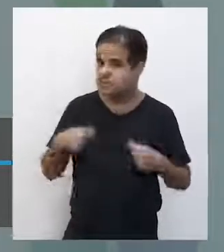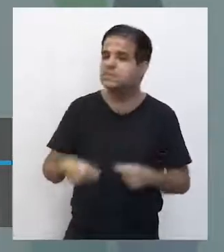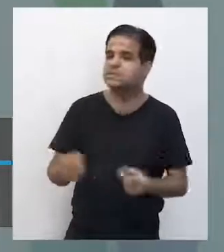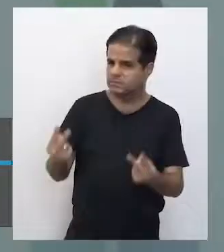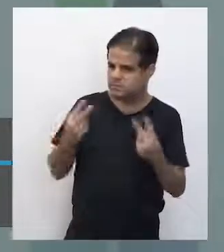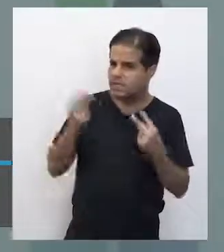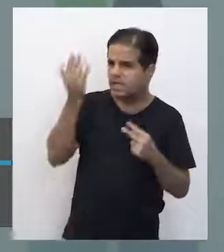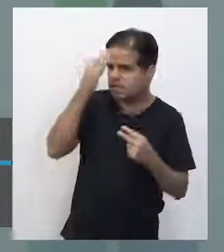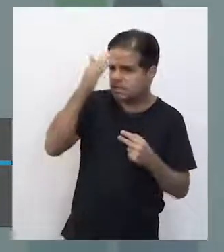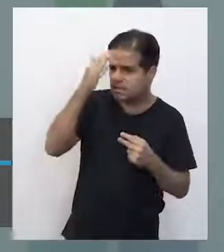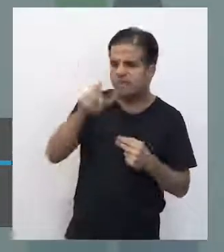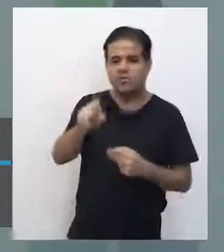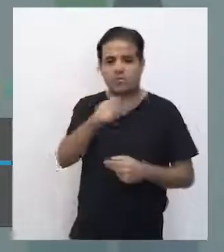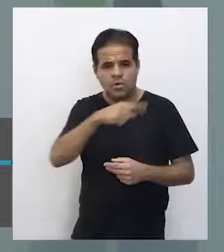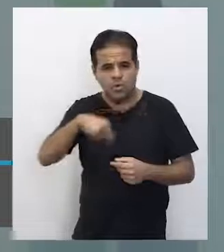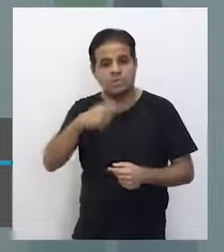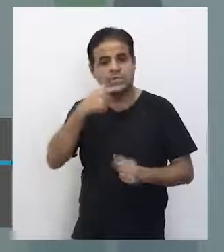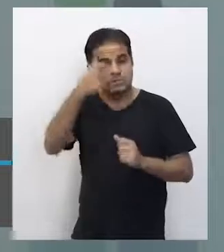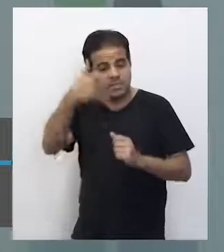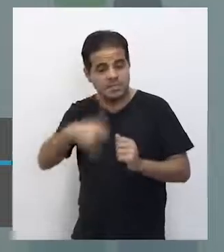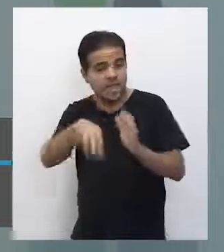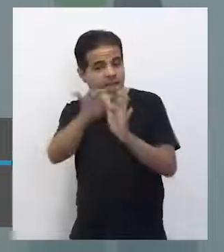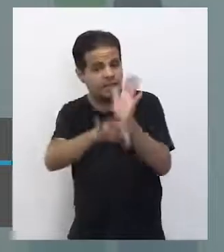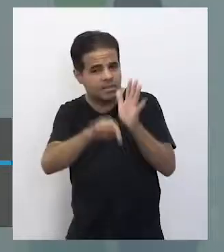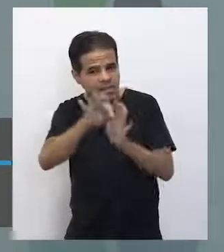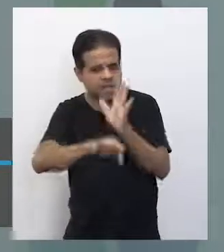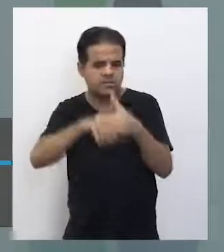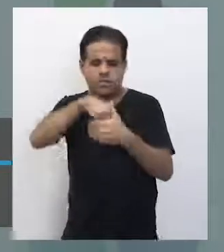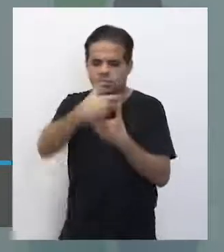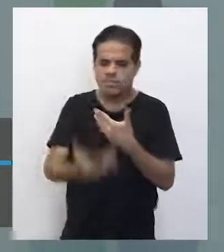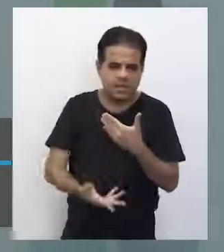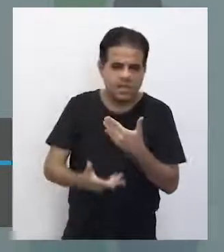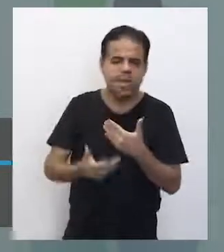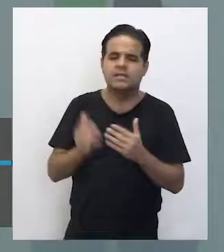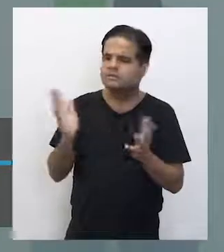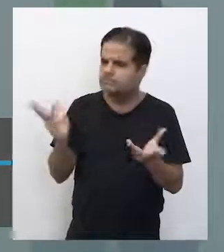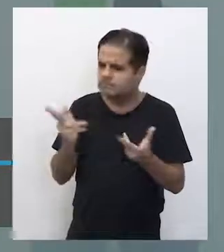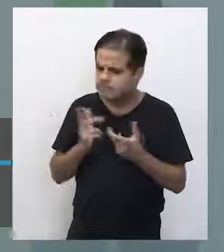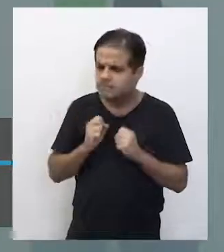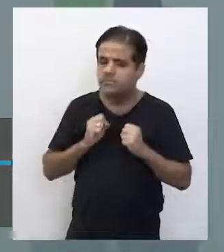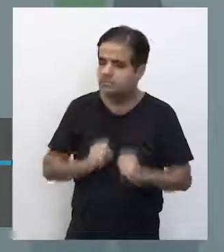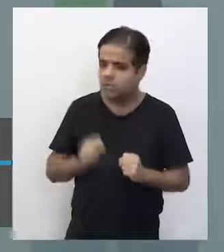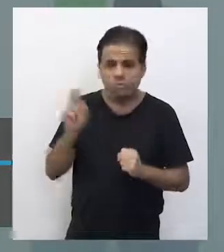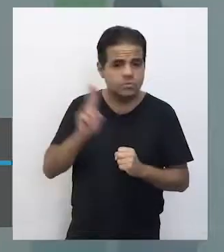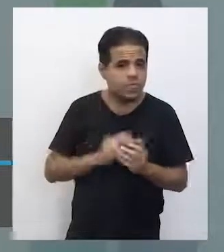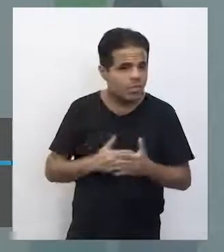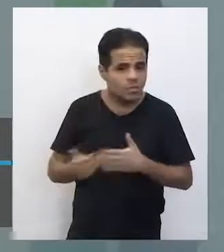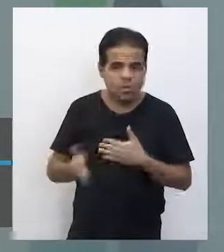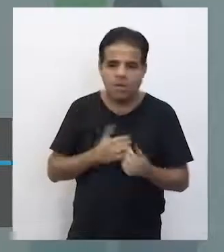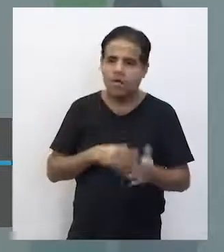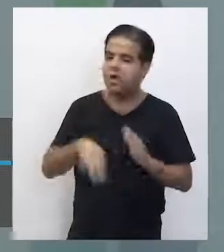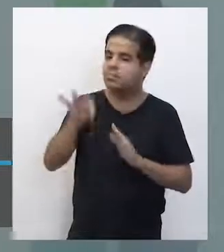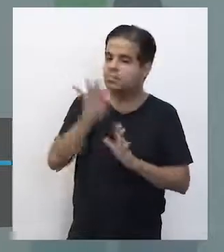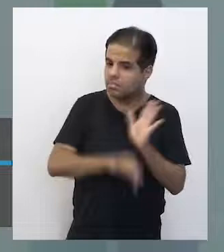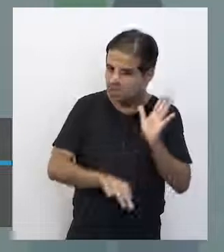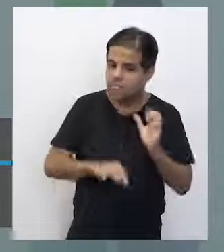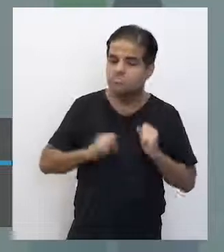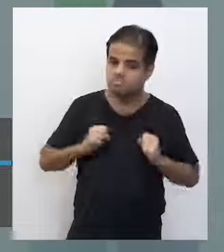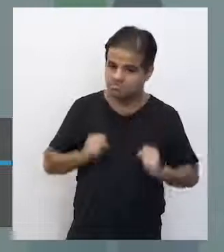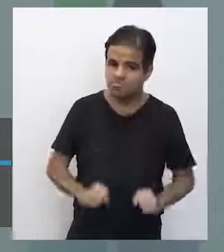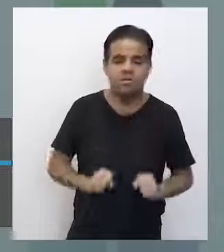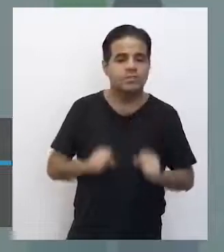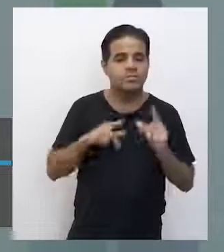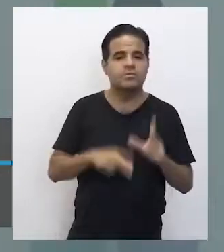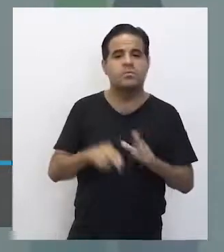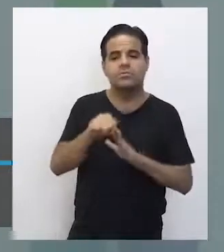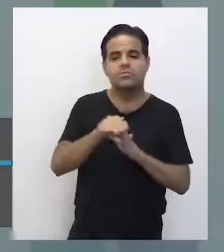entender que quando a gente trata de textos argumentativos, esses recursos de persuasão, a gente pode usar em qualquer texto de qualquer disciplina. Como bem